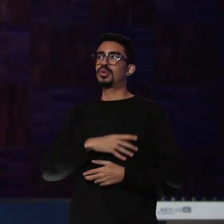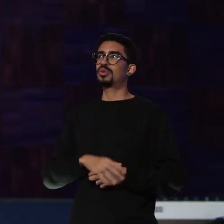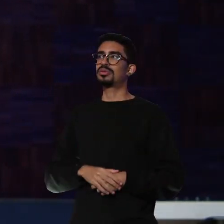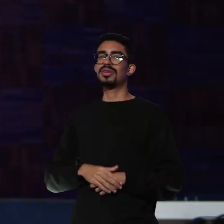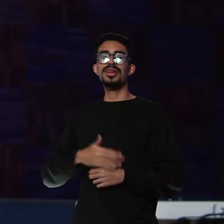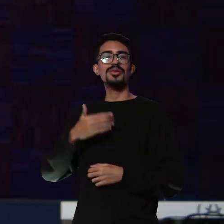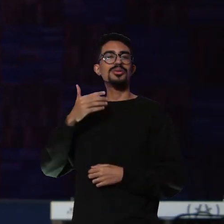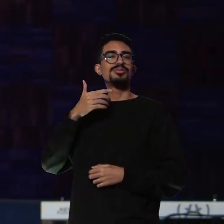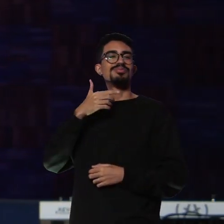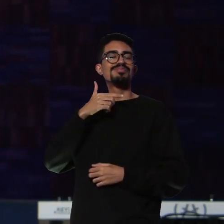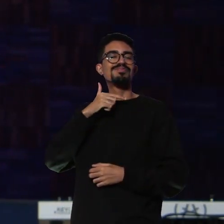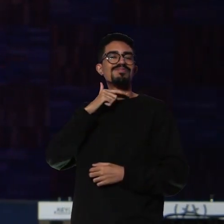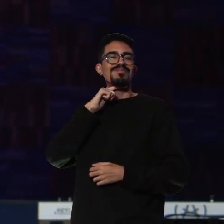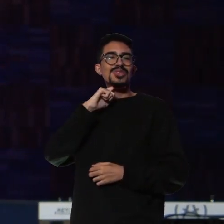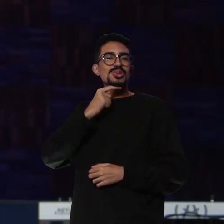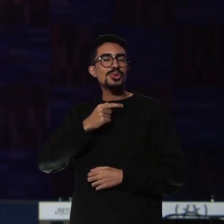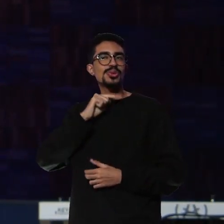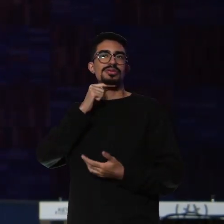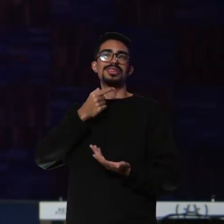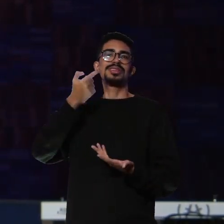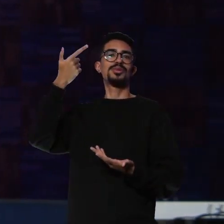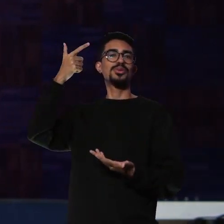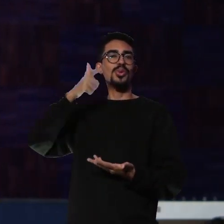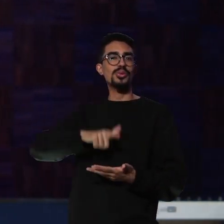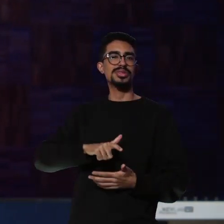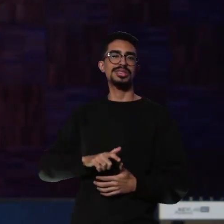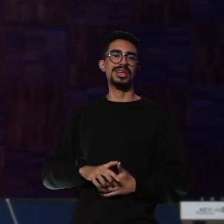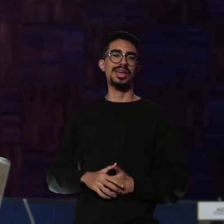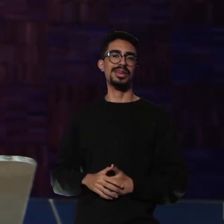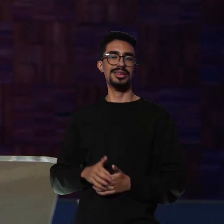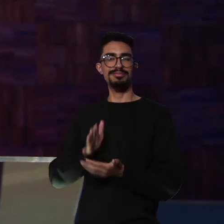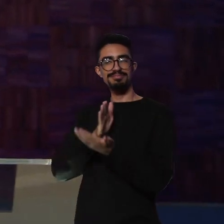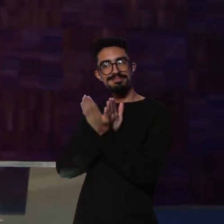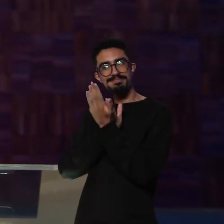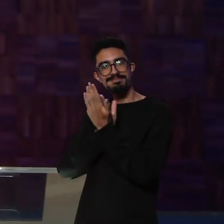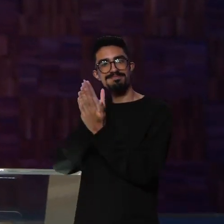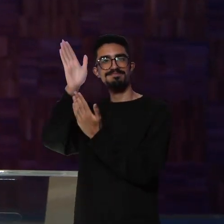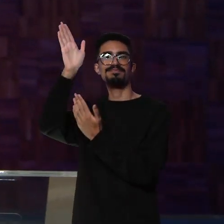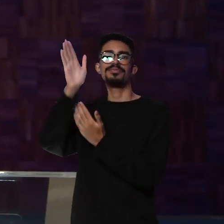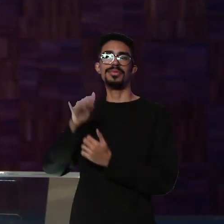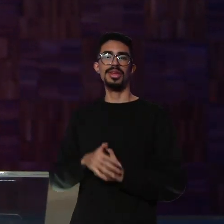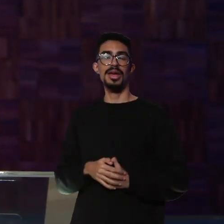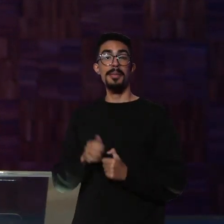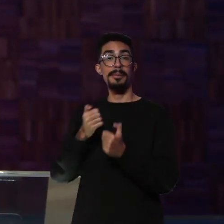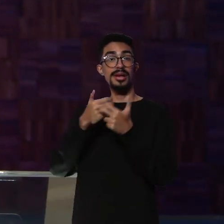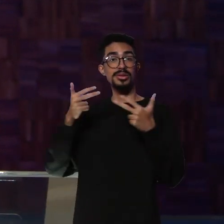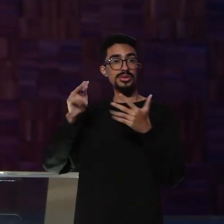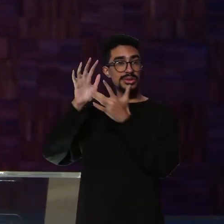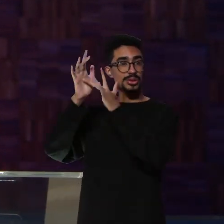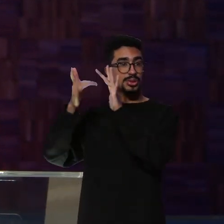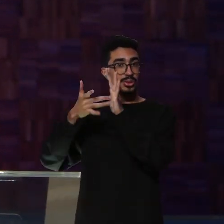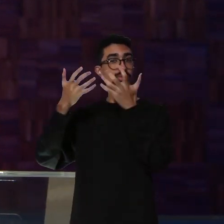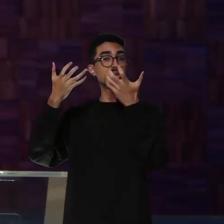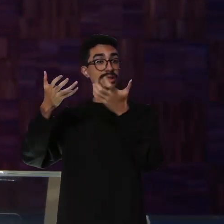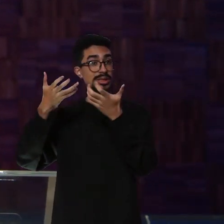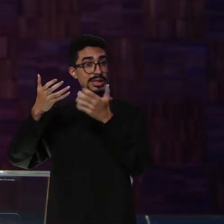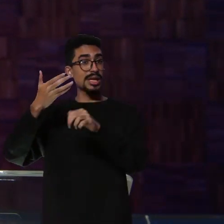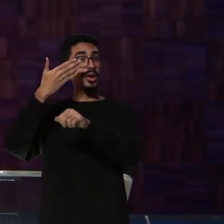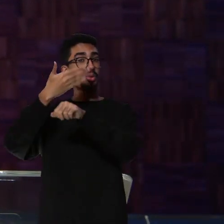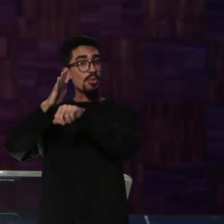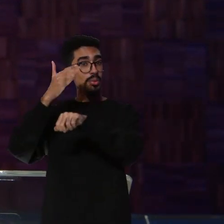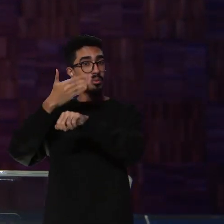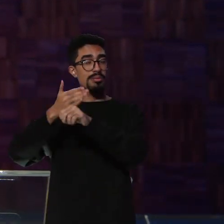passar vergonhas por aí afora, não venham a te travar com relação àquilo que Deus quer fazer através da tua